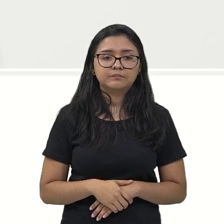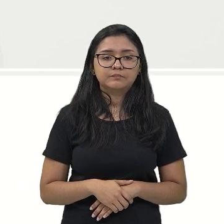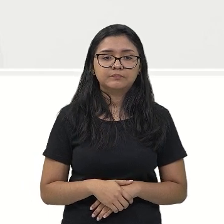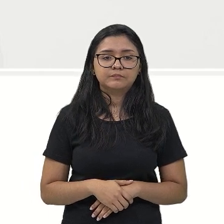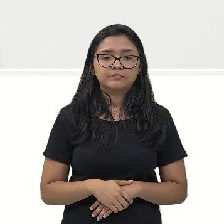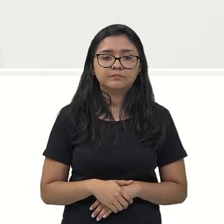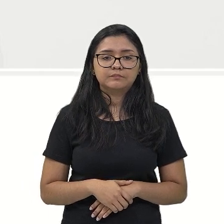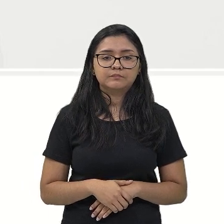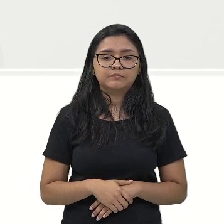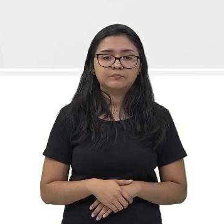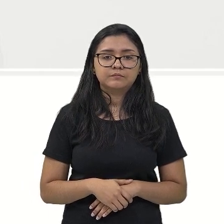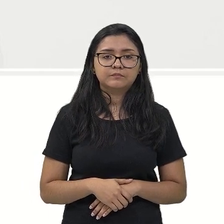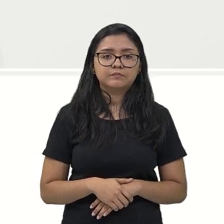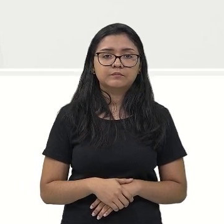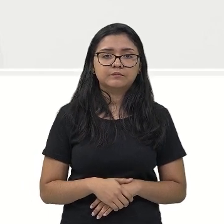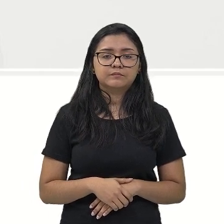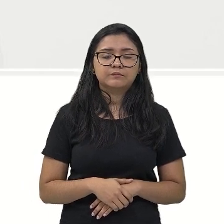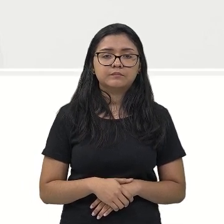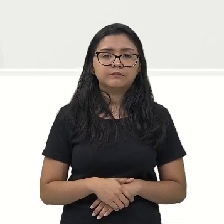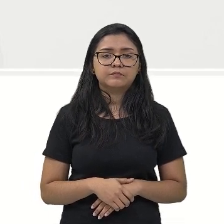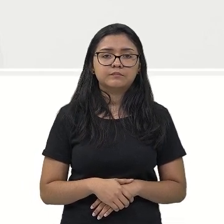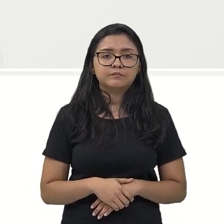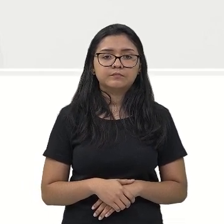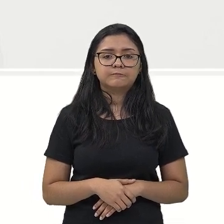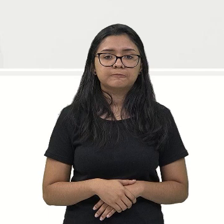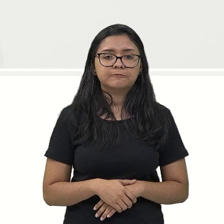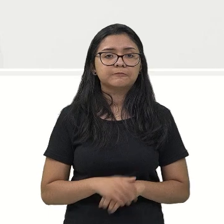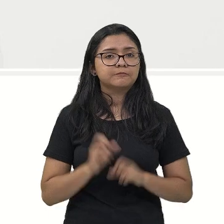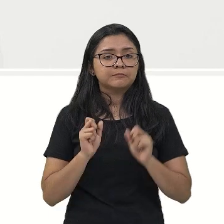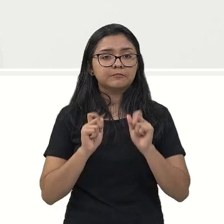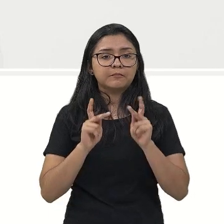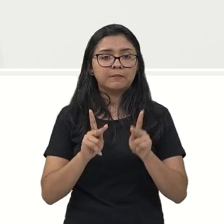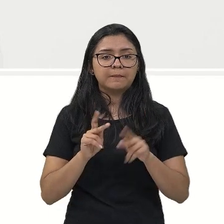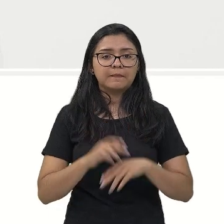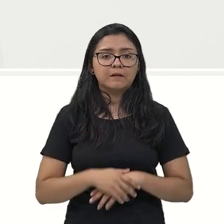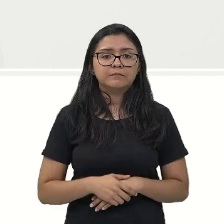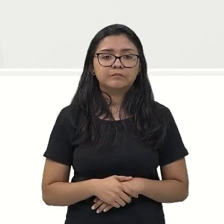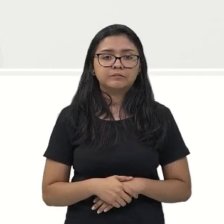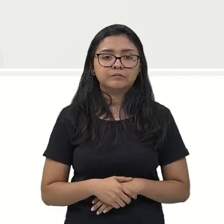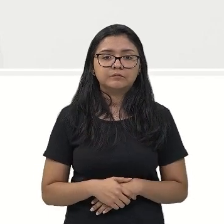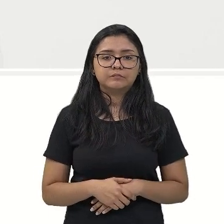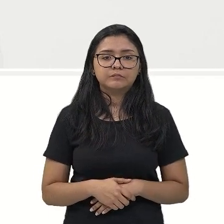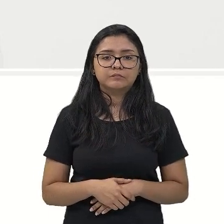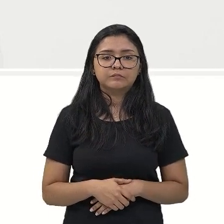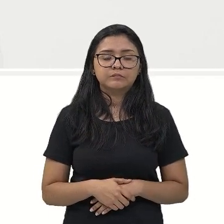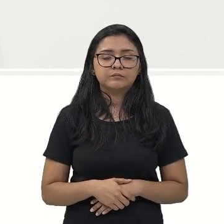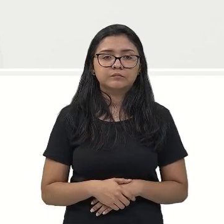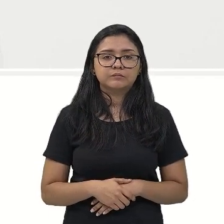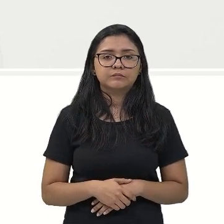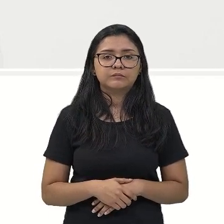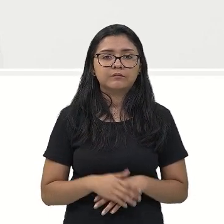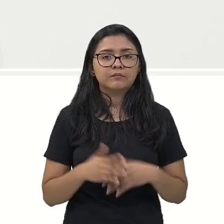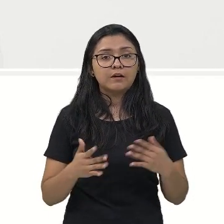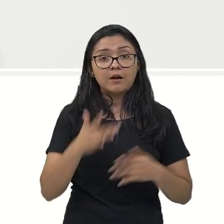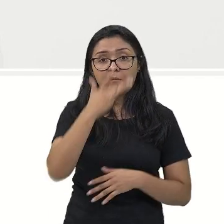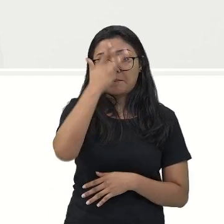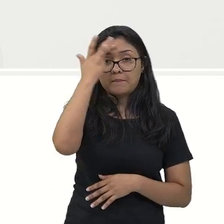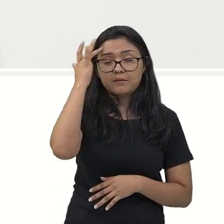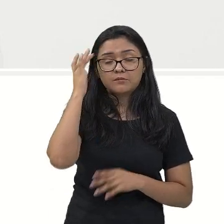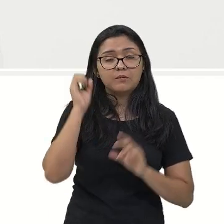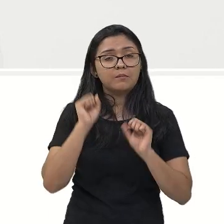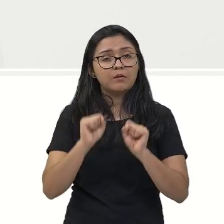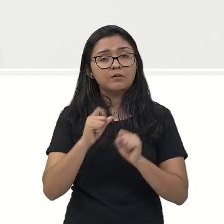Ela é uma cadeia homogênea, tá bom? Aí alguém deve estar com